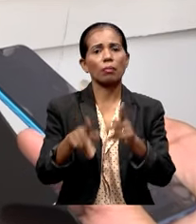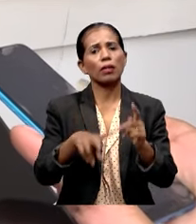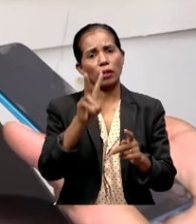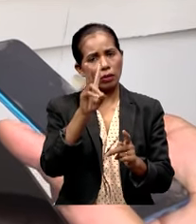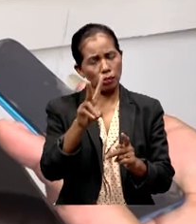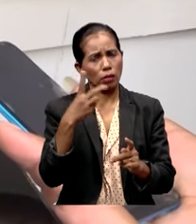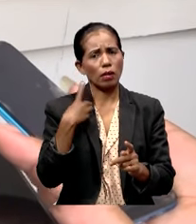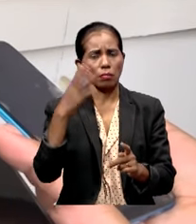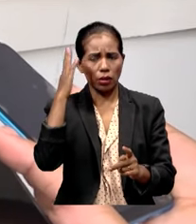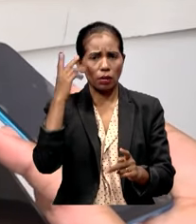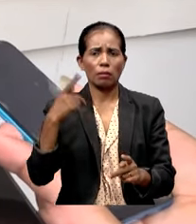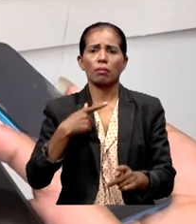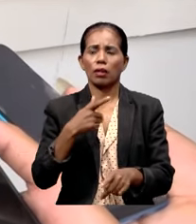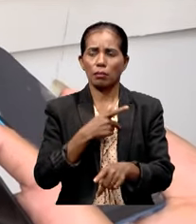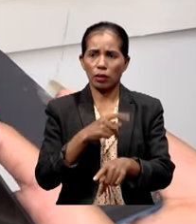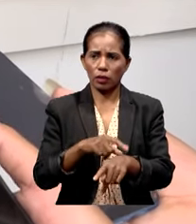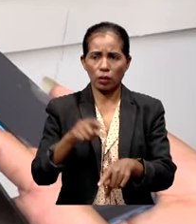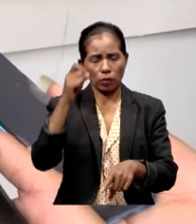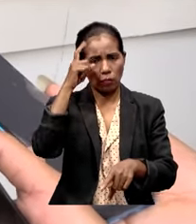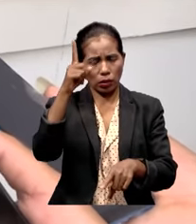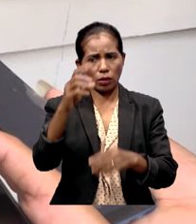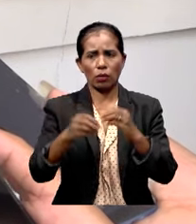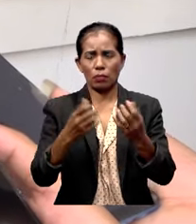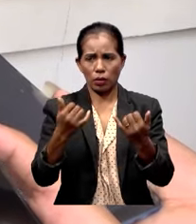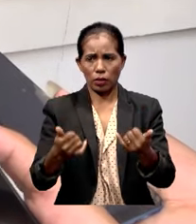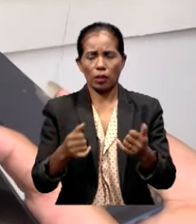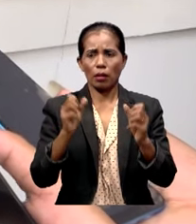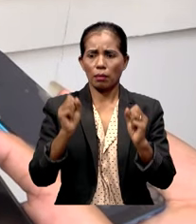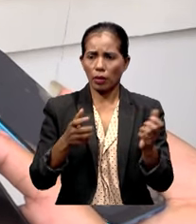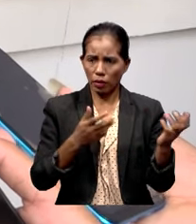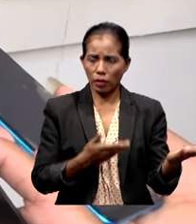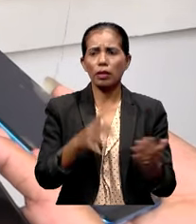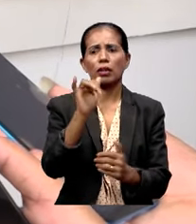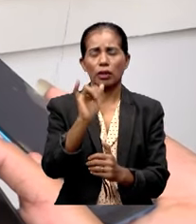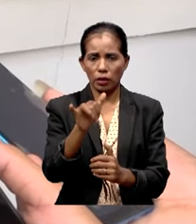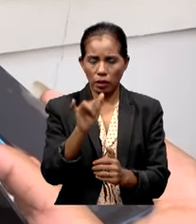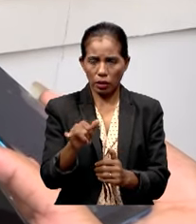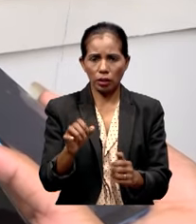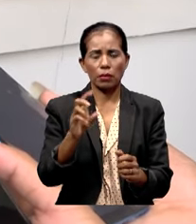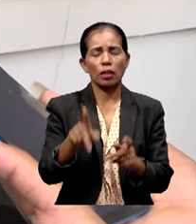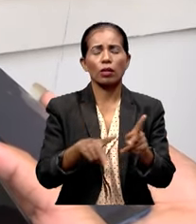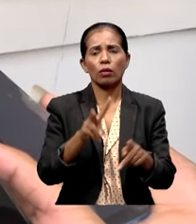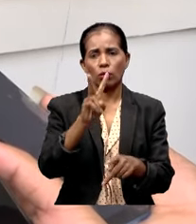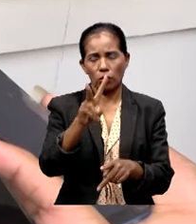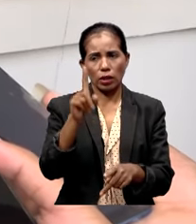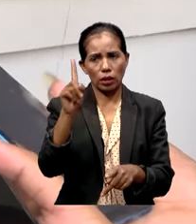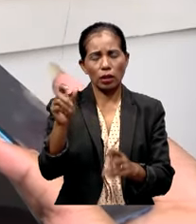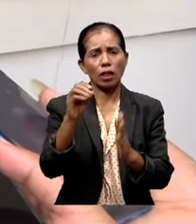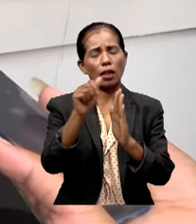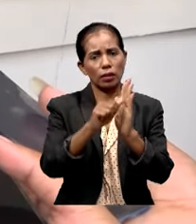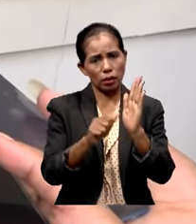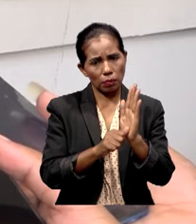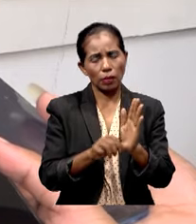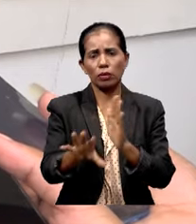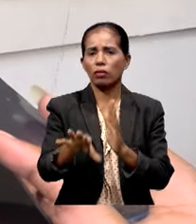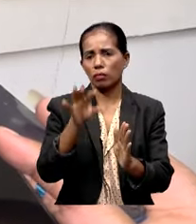governo, o parlamento, bele, compreende a situação, né? Bela se concorre entre senador e a agenda teve para a votação, mas